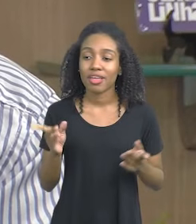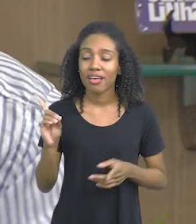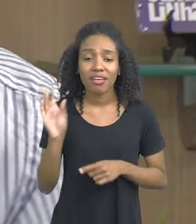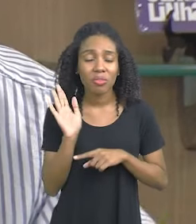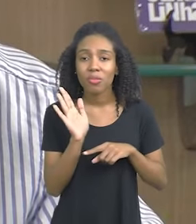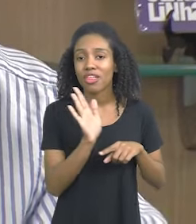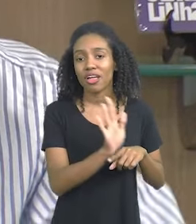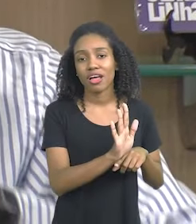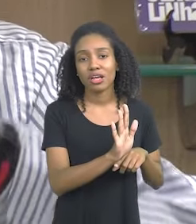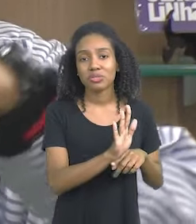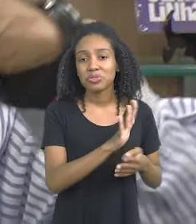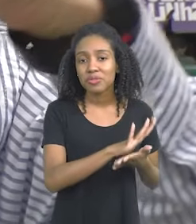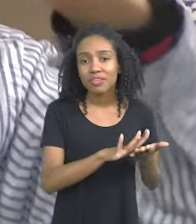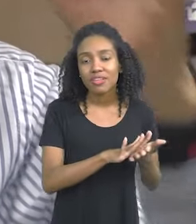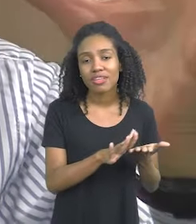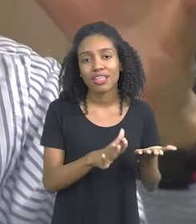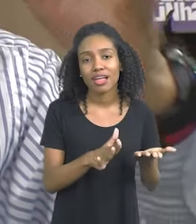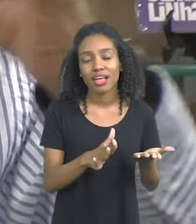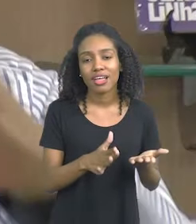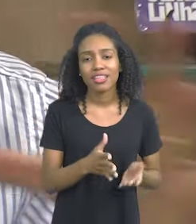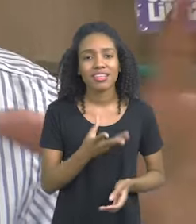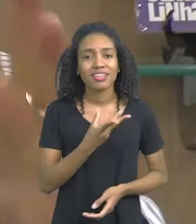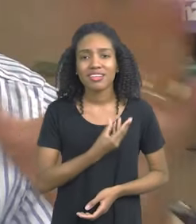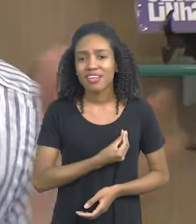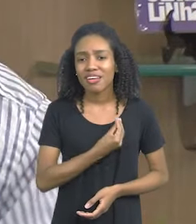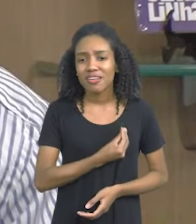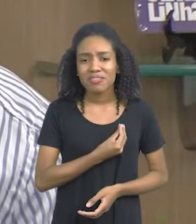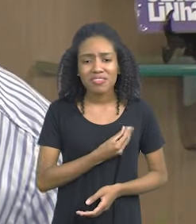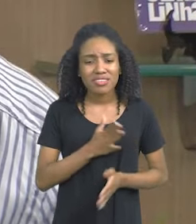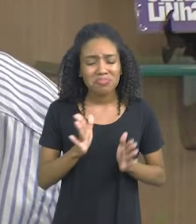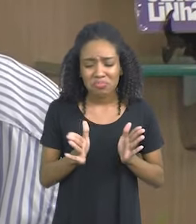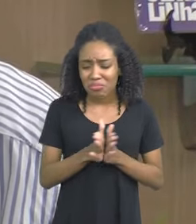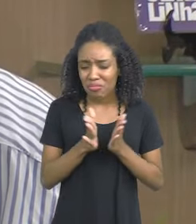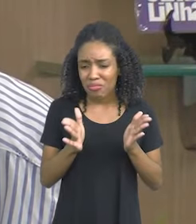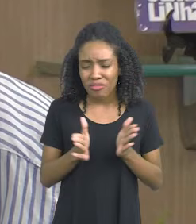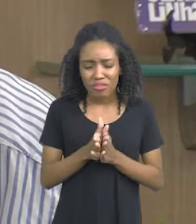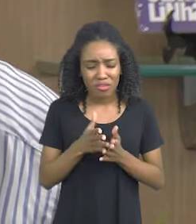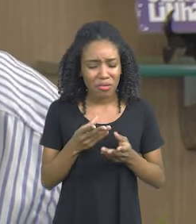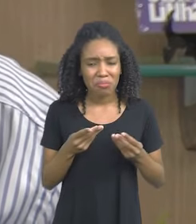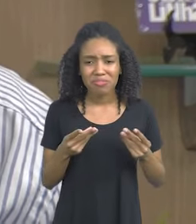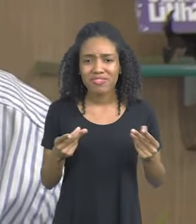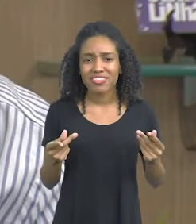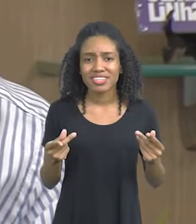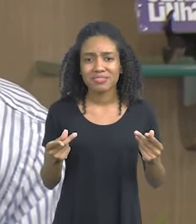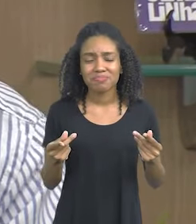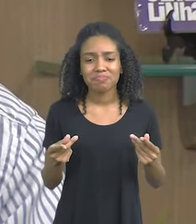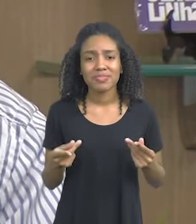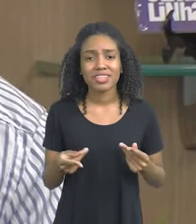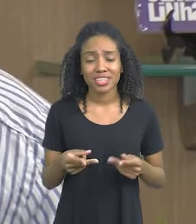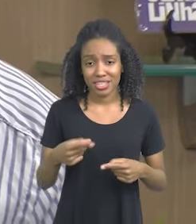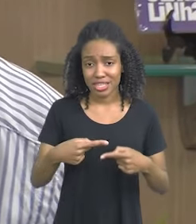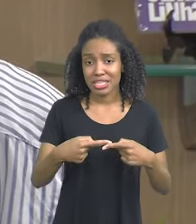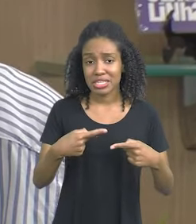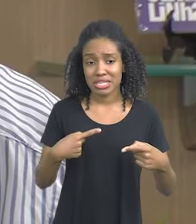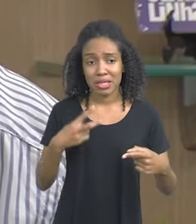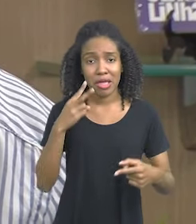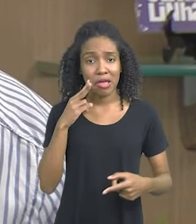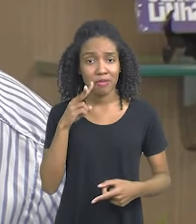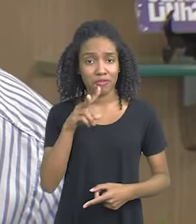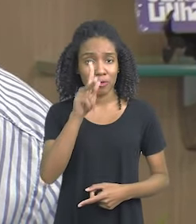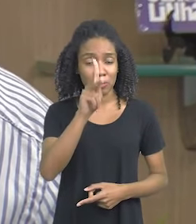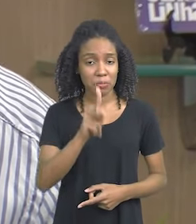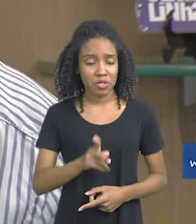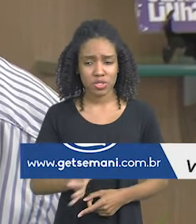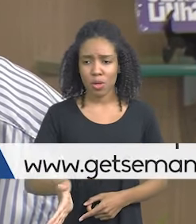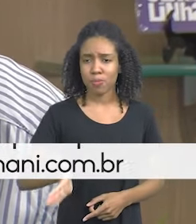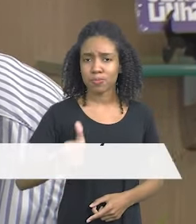na miséria, e aquela vida totalmente miserável. Esta semana eu vi uma pessoa riquíssima que estava